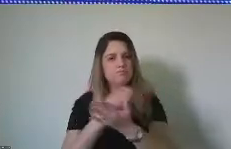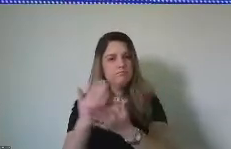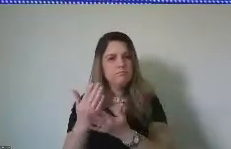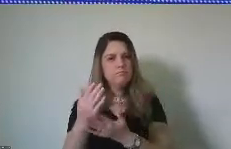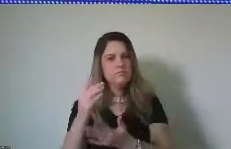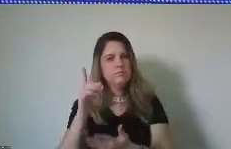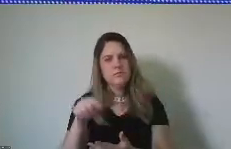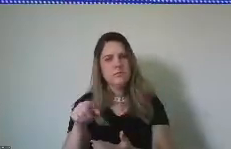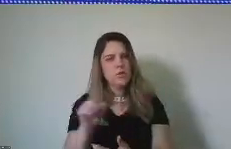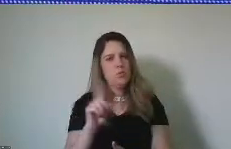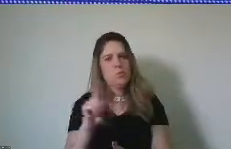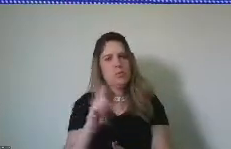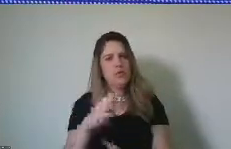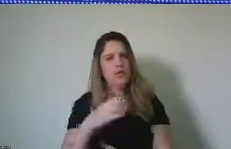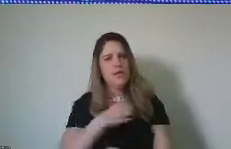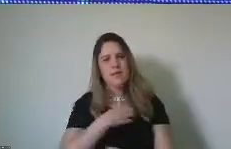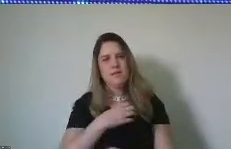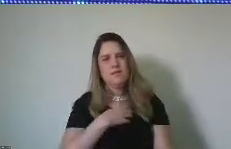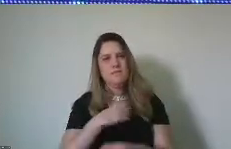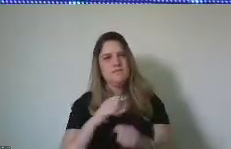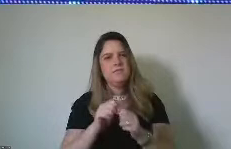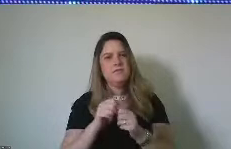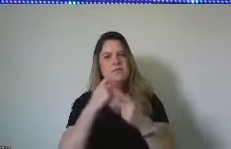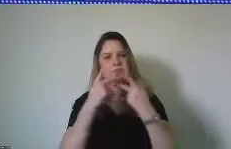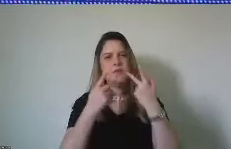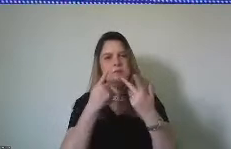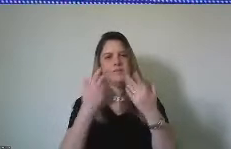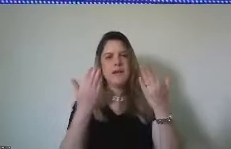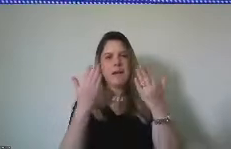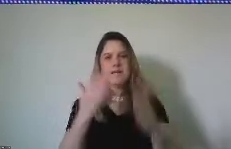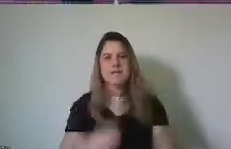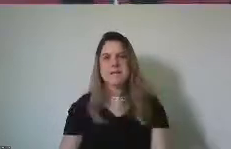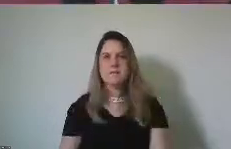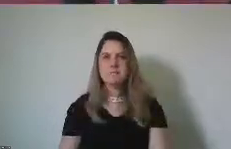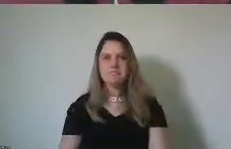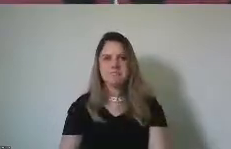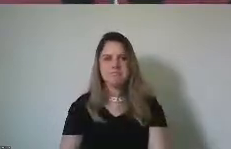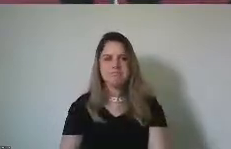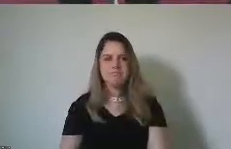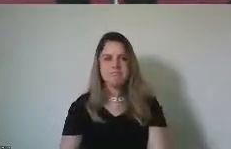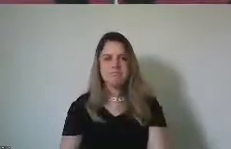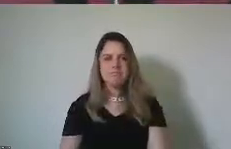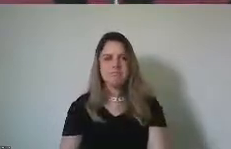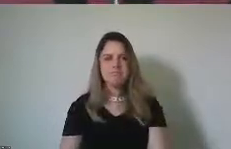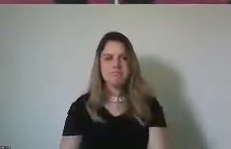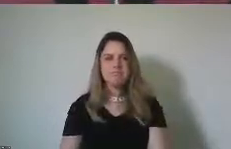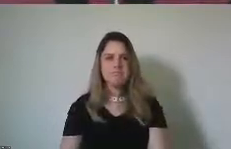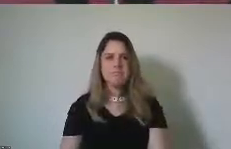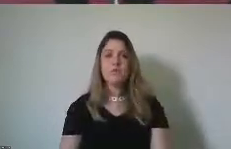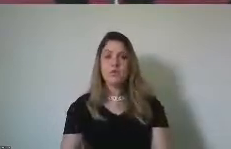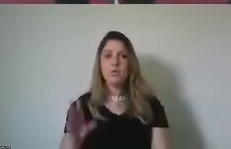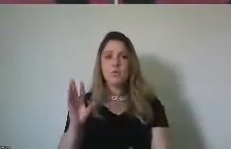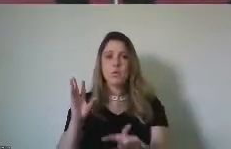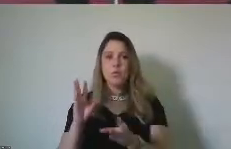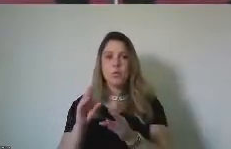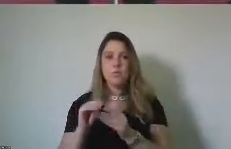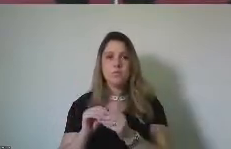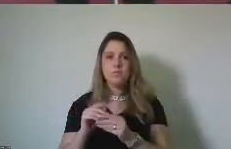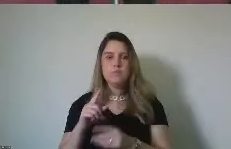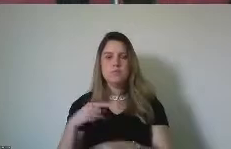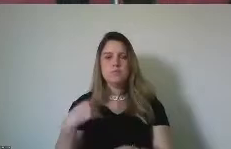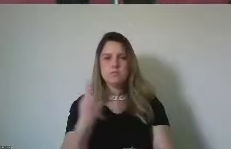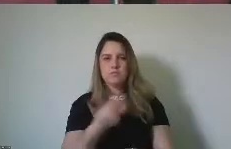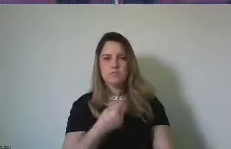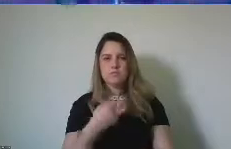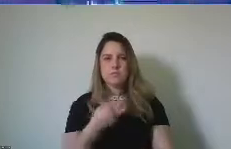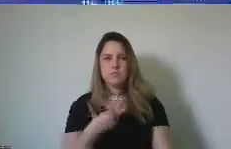é a maneira com que a gente faz de fato as nossas análises e se me permite complementar Rui é eu acho que a gente